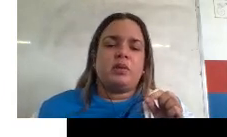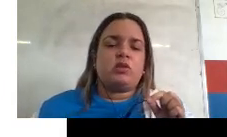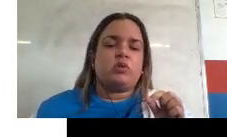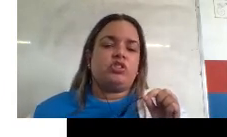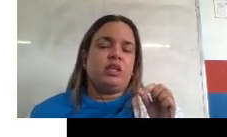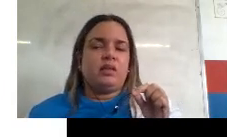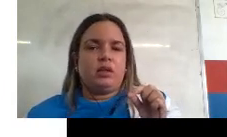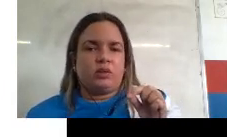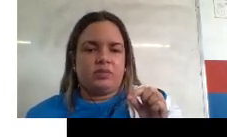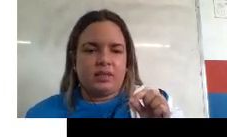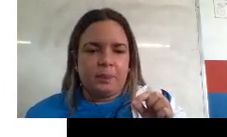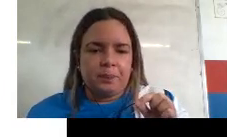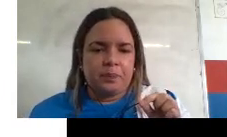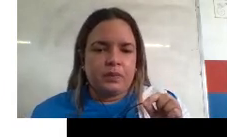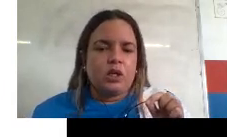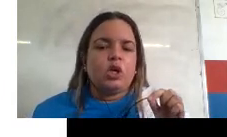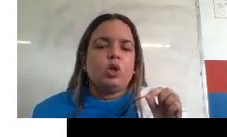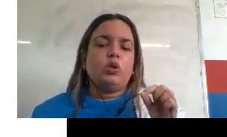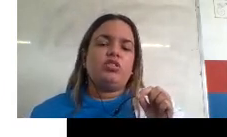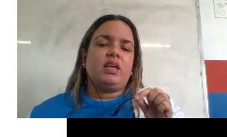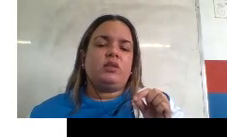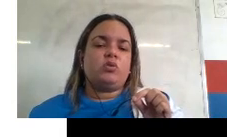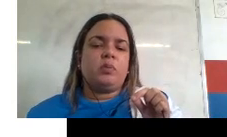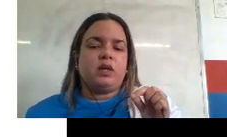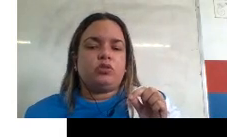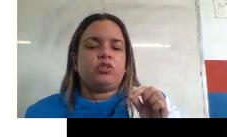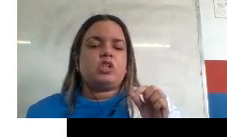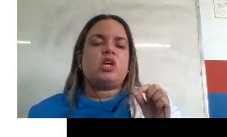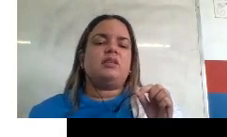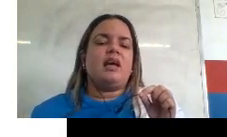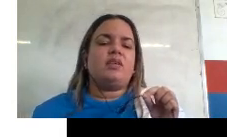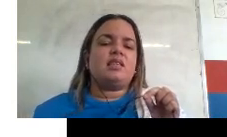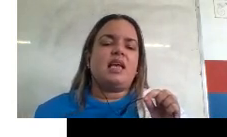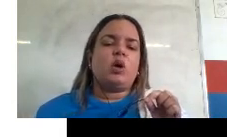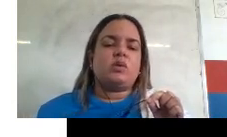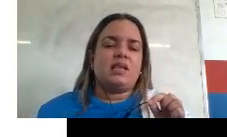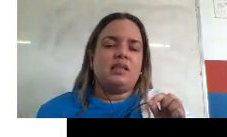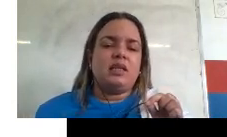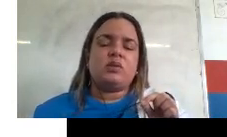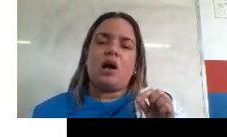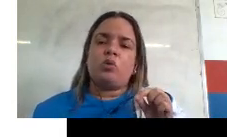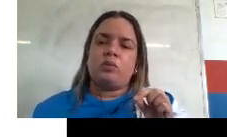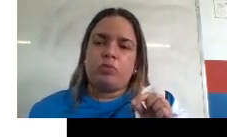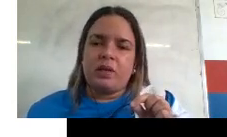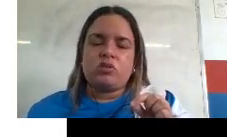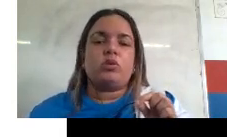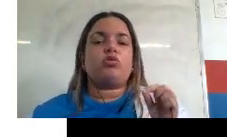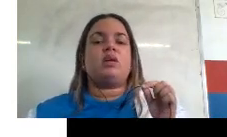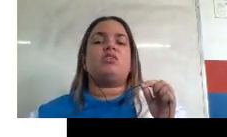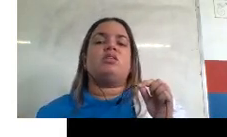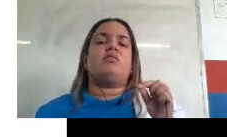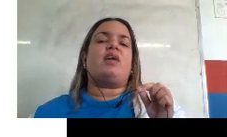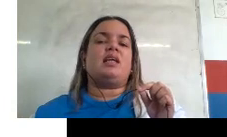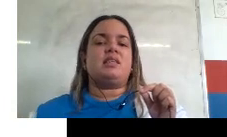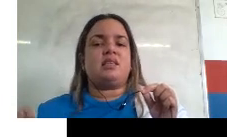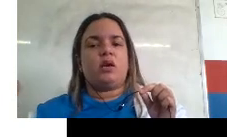Todas as pessoas têm direito à vida. Os direitos humanos só devem ser concedidos a algumas pessoas.